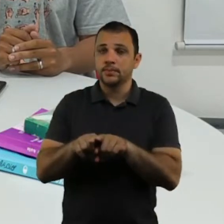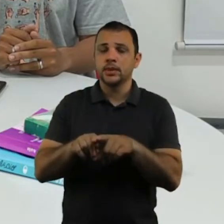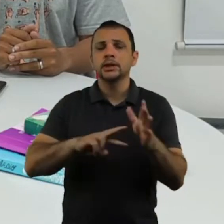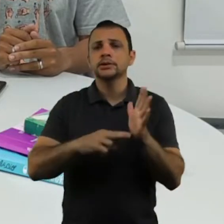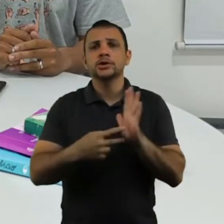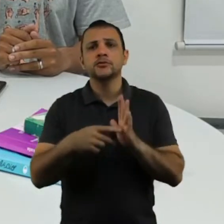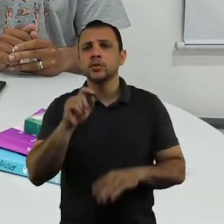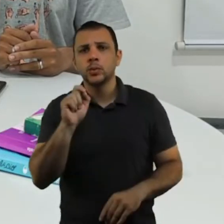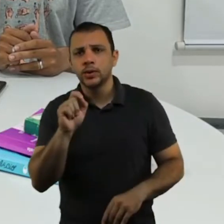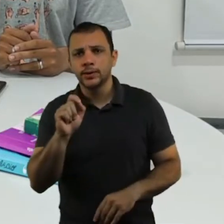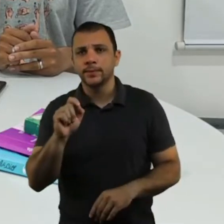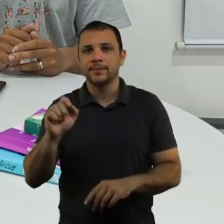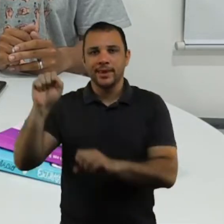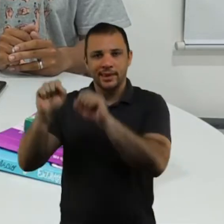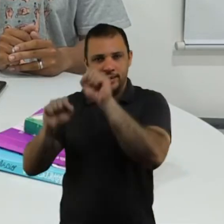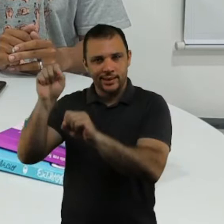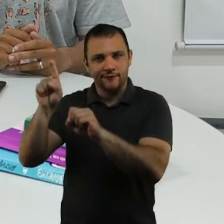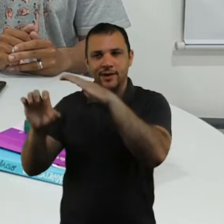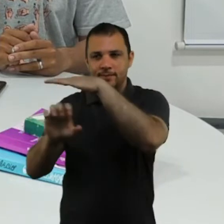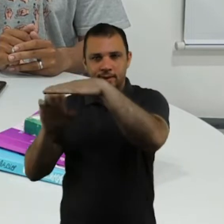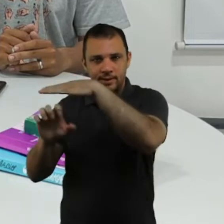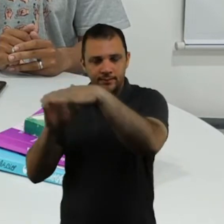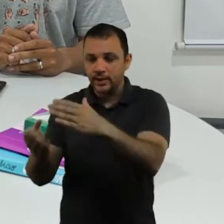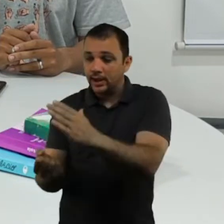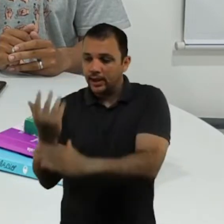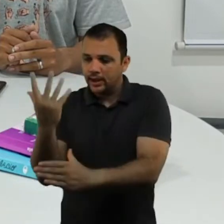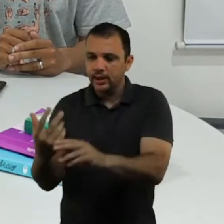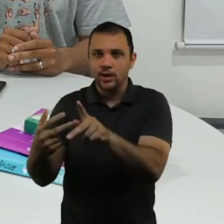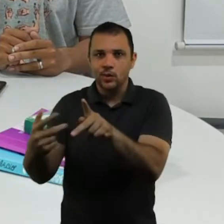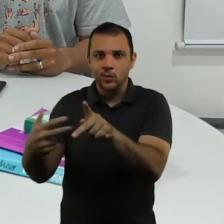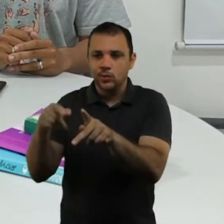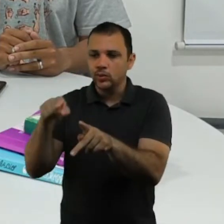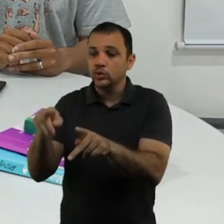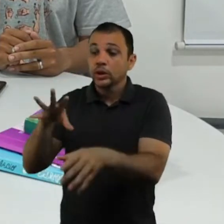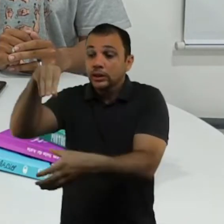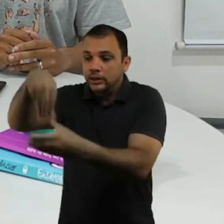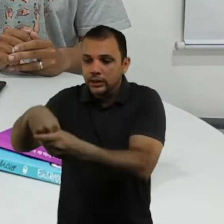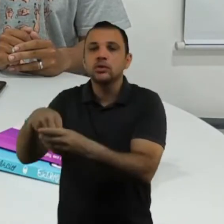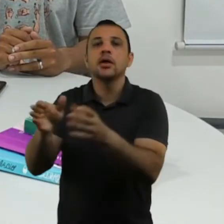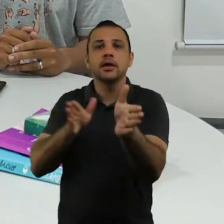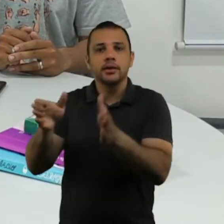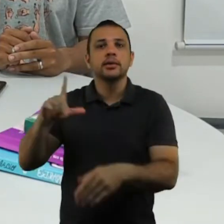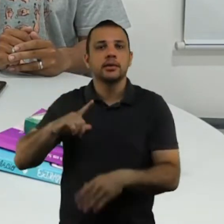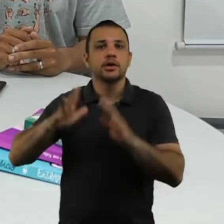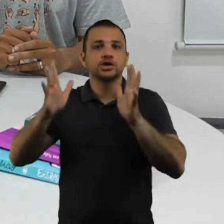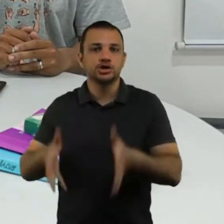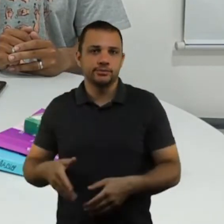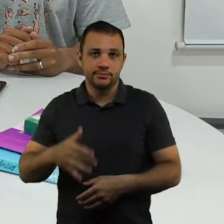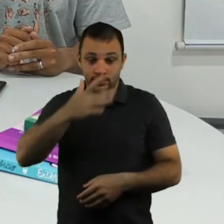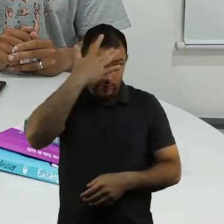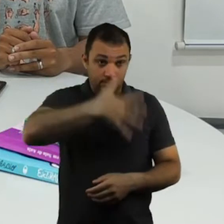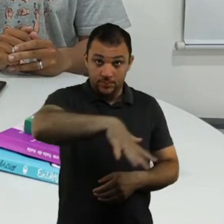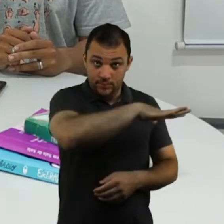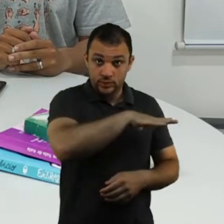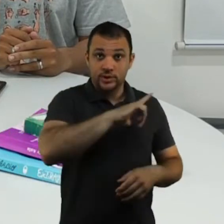o fabricante fabrica um produto que já vem com acessibilidade. A pessoa com deficiência, o consumidor com deficiência ou